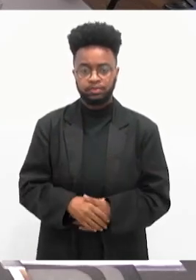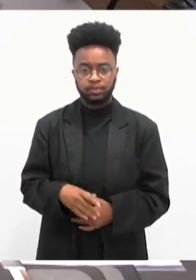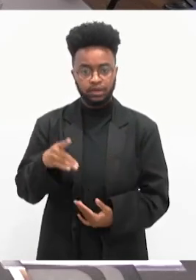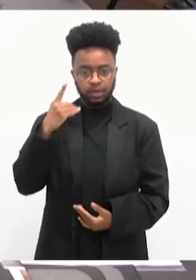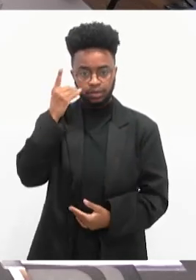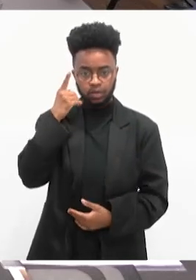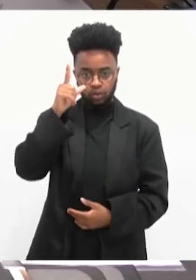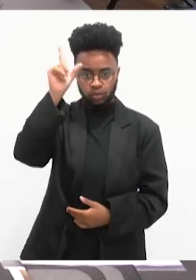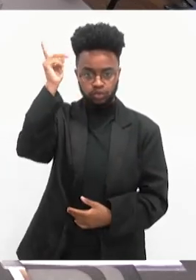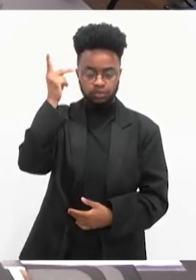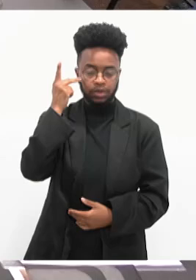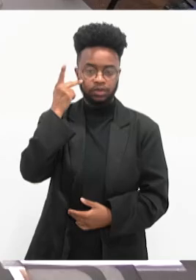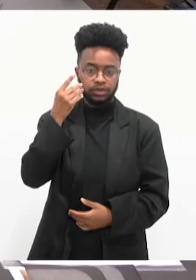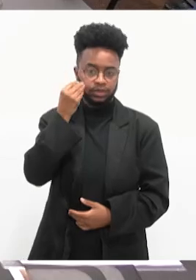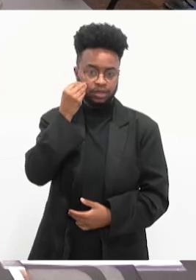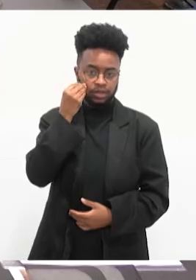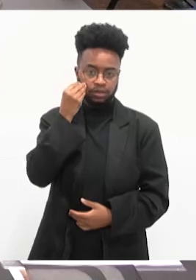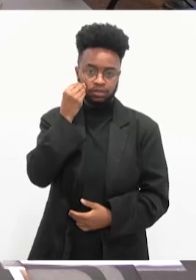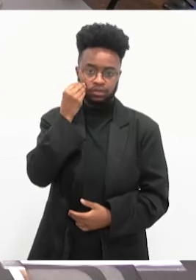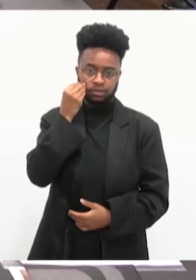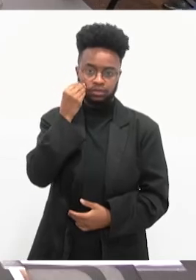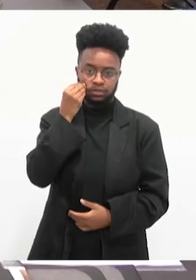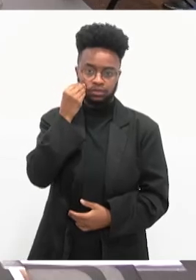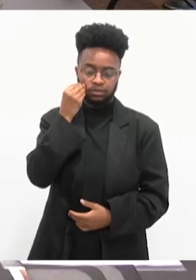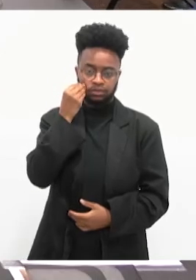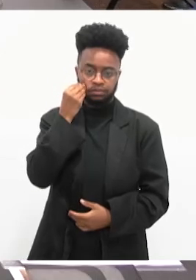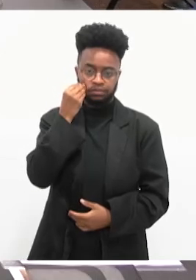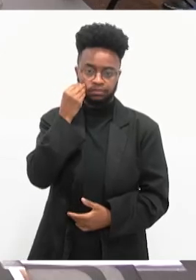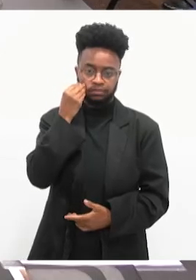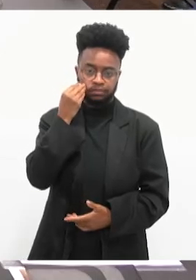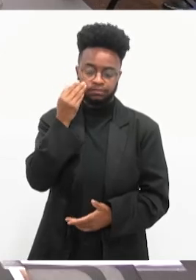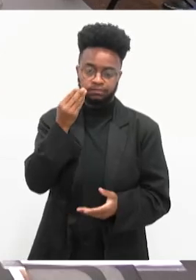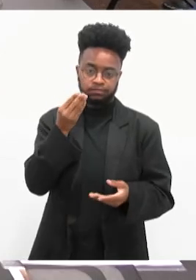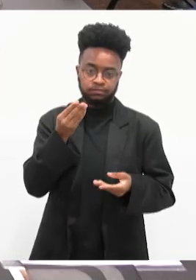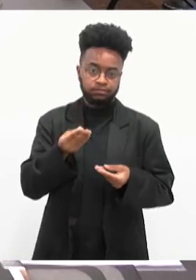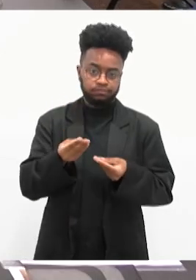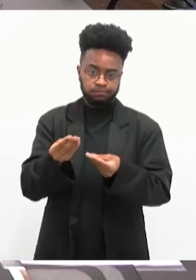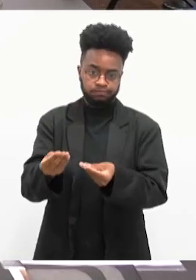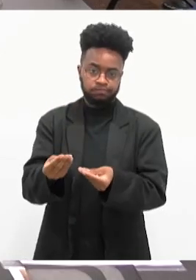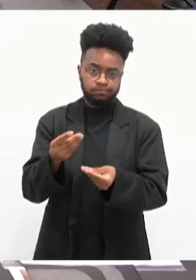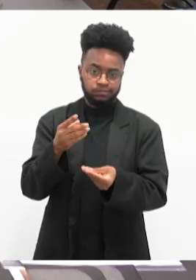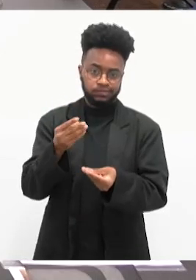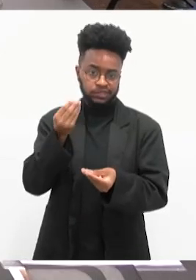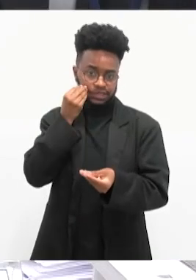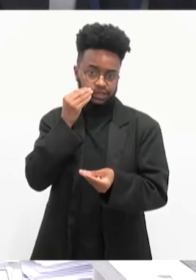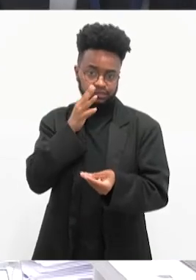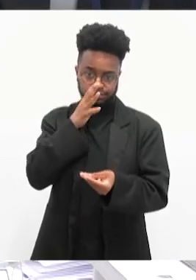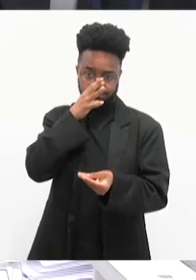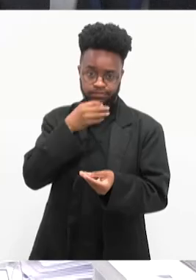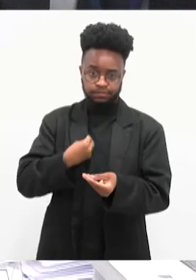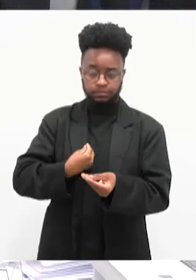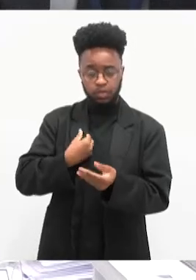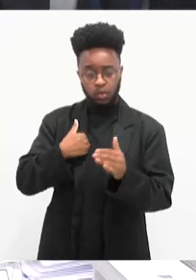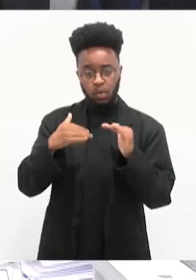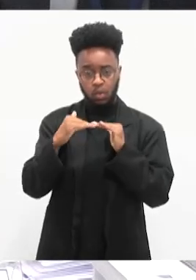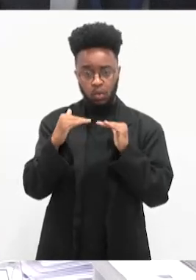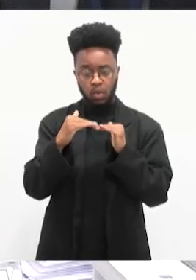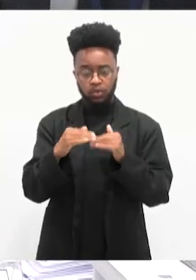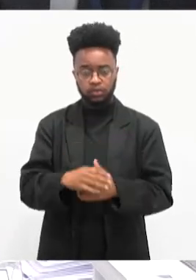está querendo ainda baixar em diligência, dar uma sobrevida. Então, eu concordo.